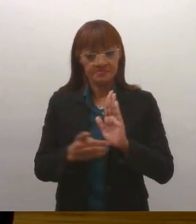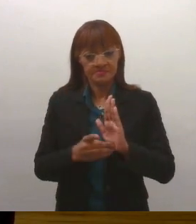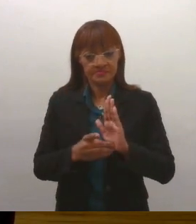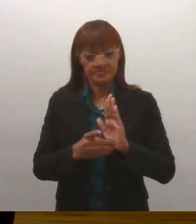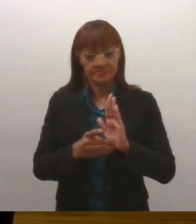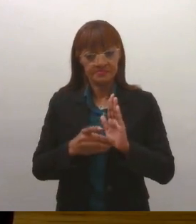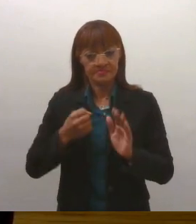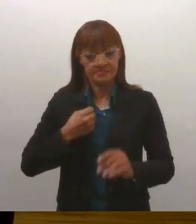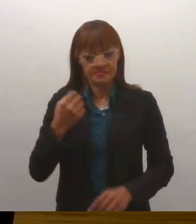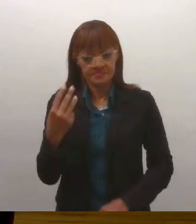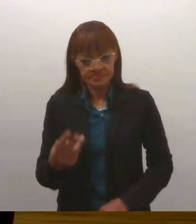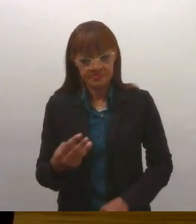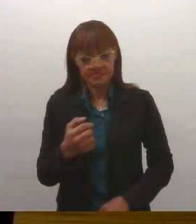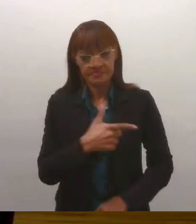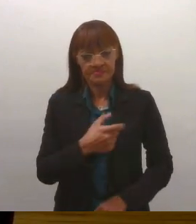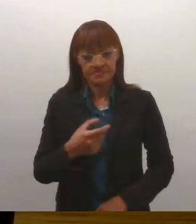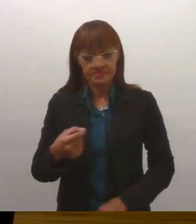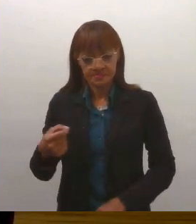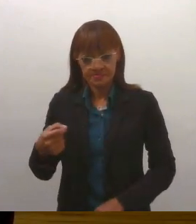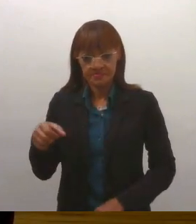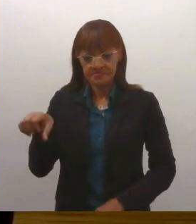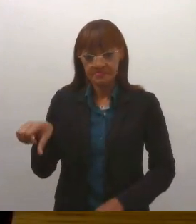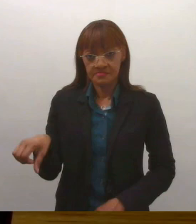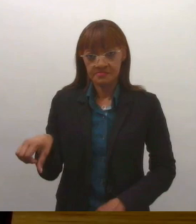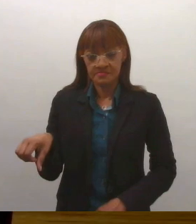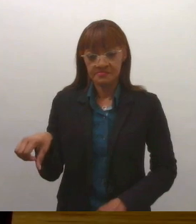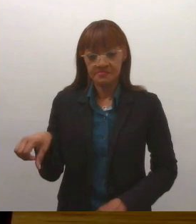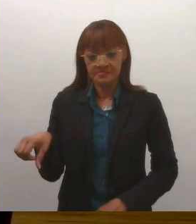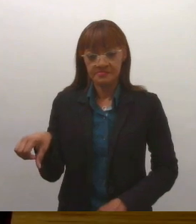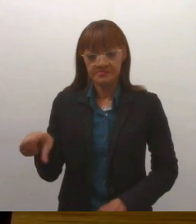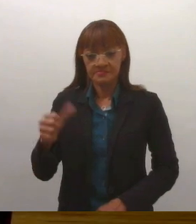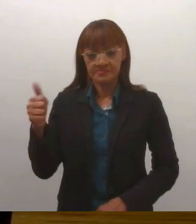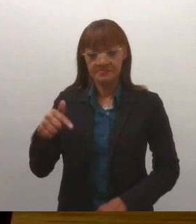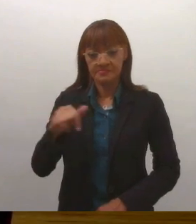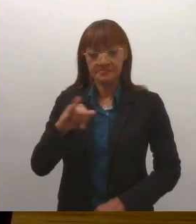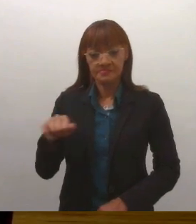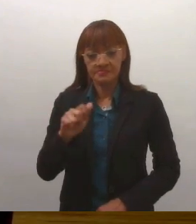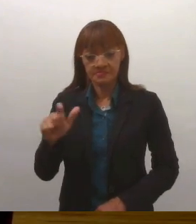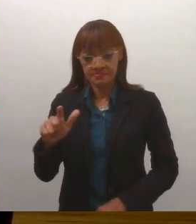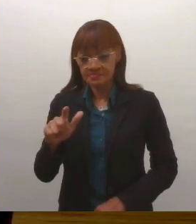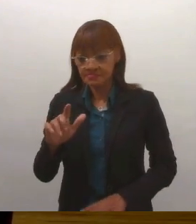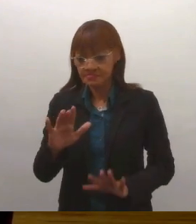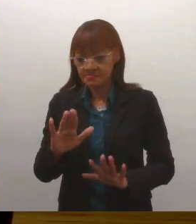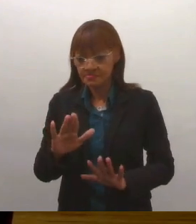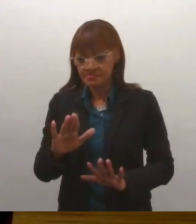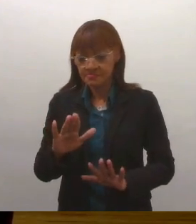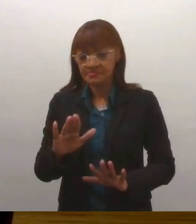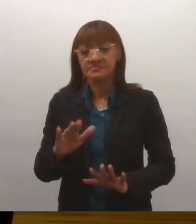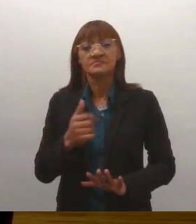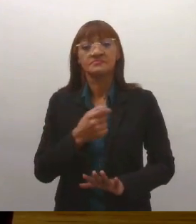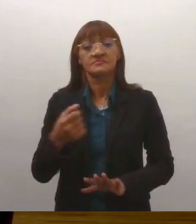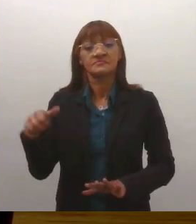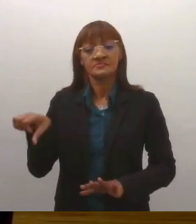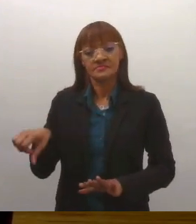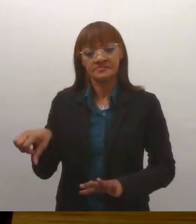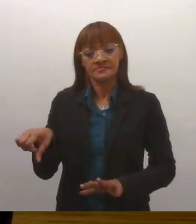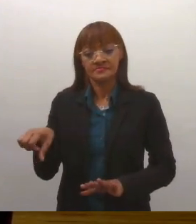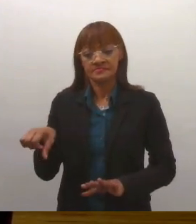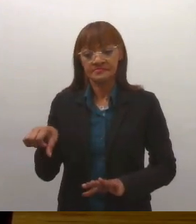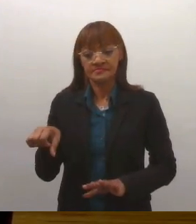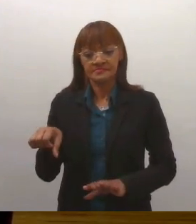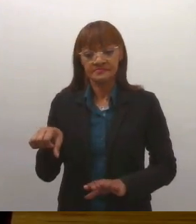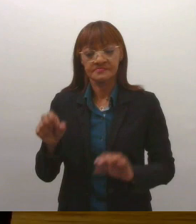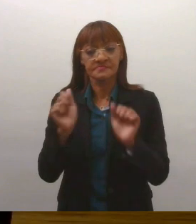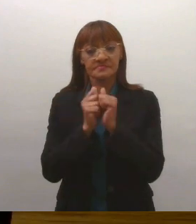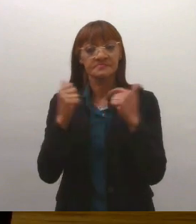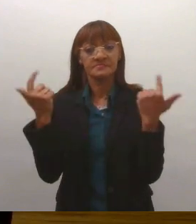3, de 2009, de 17 de junho de 2009, da Assembleia Legislativa do Estado de Sergipe, os